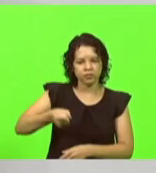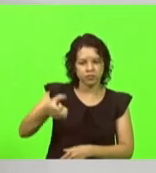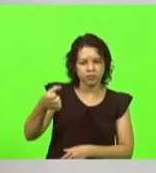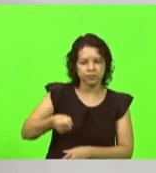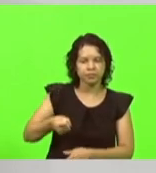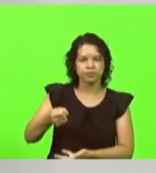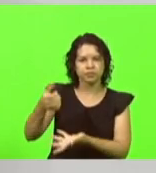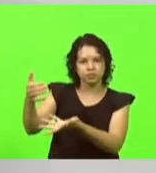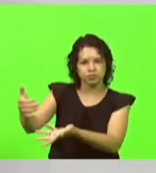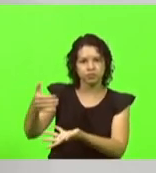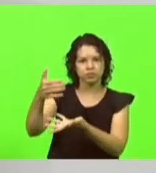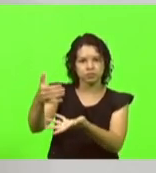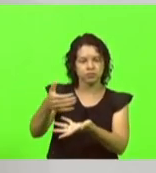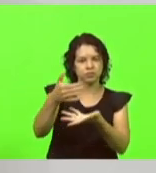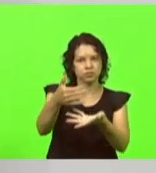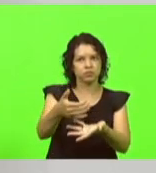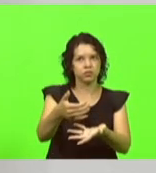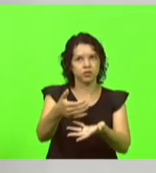Primeiro a cavalo,